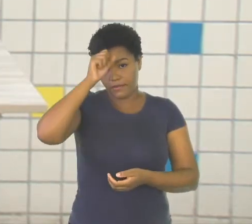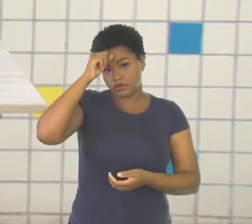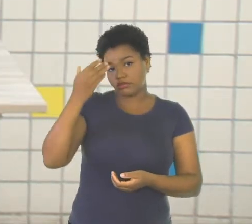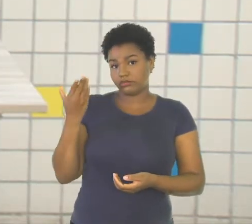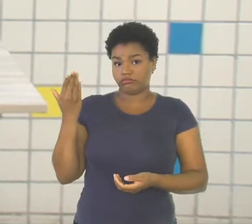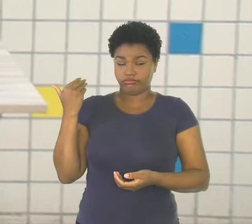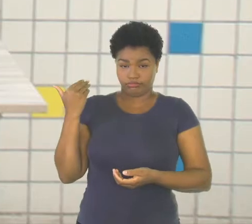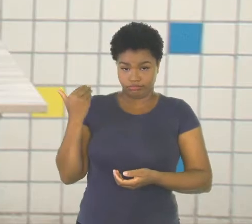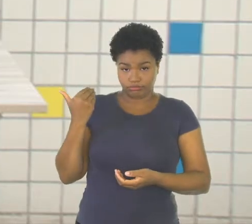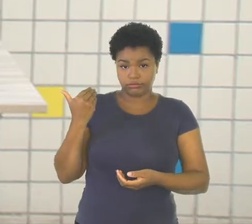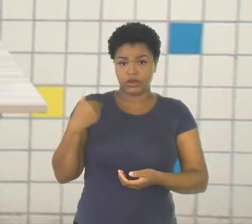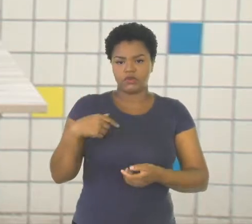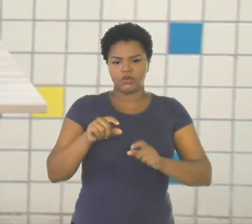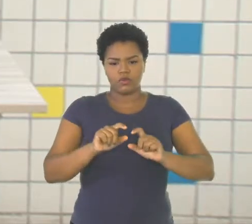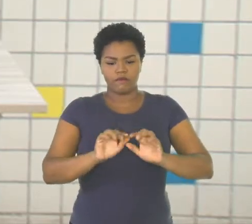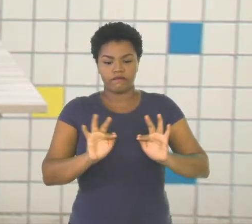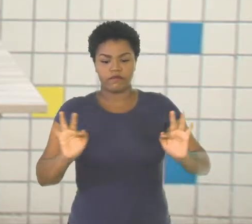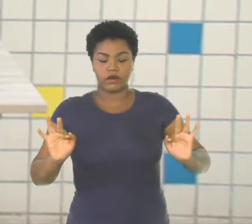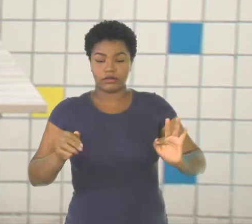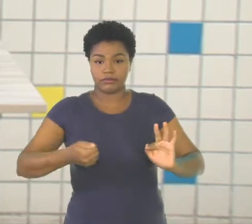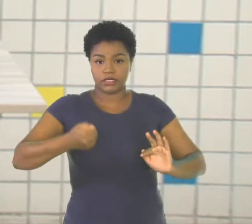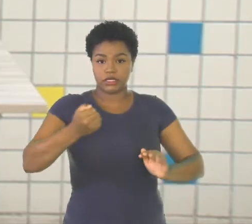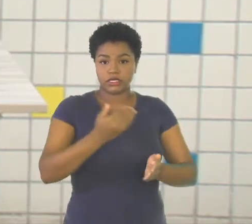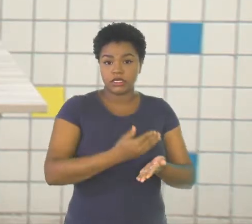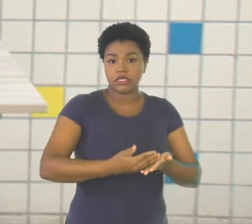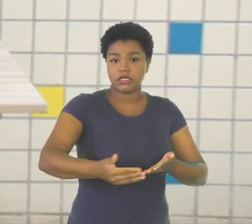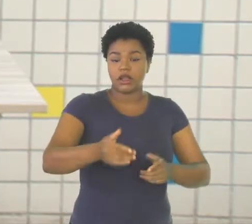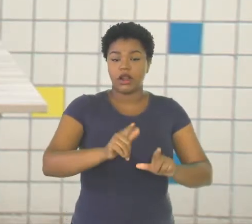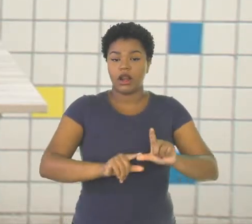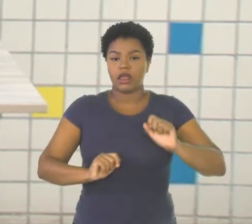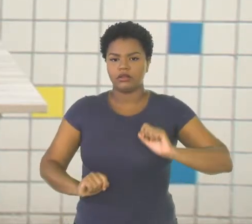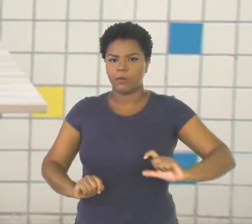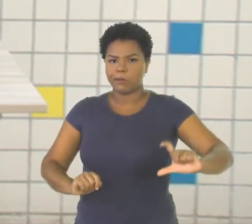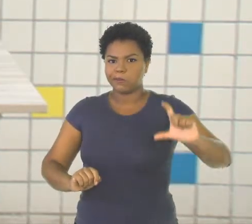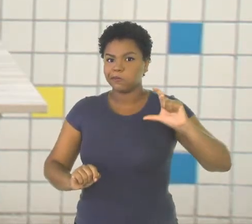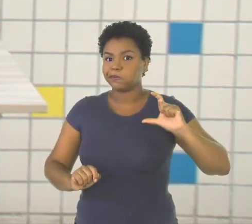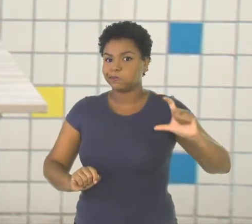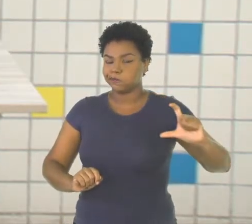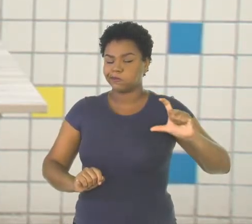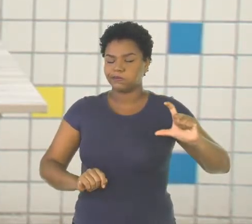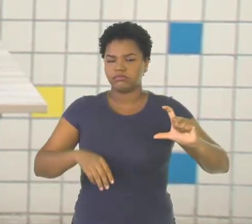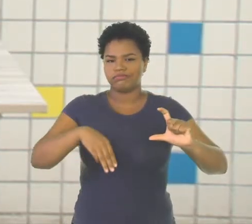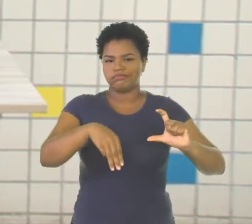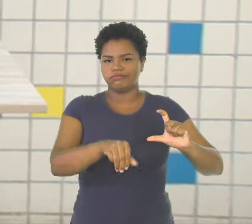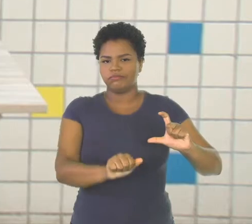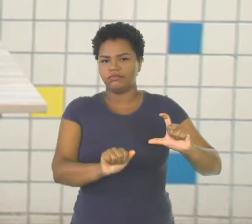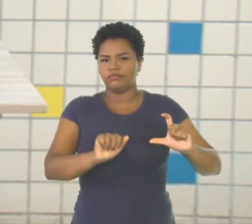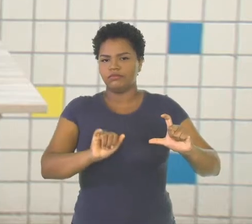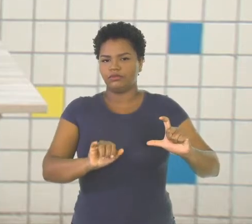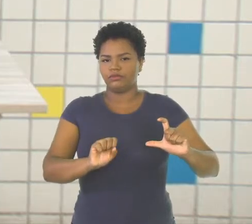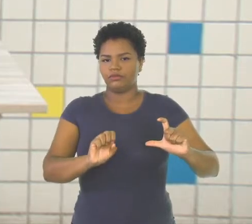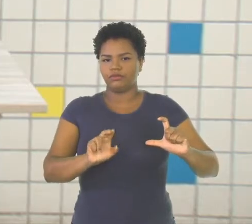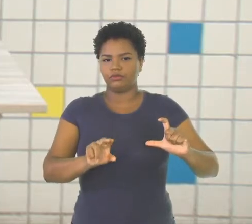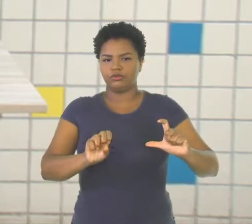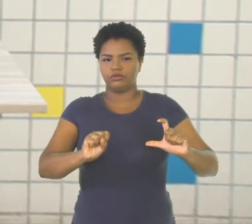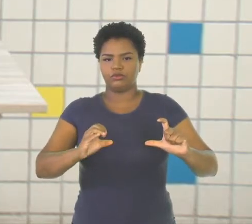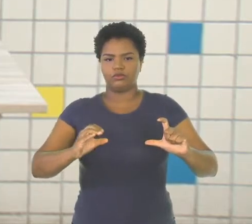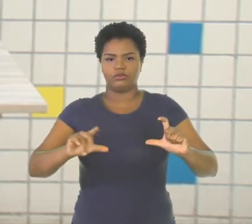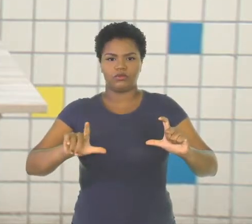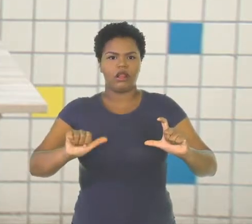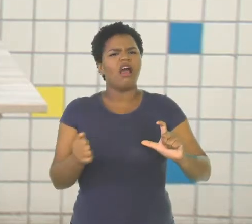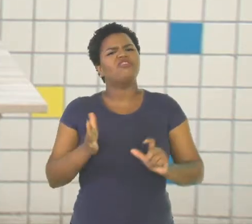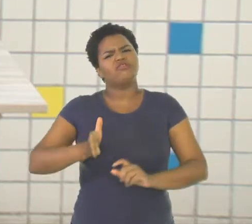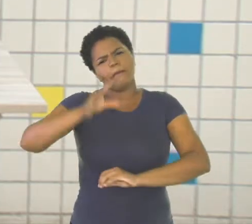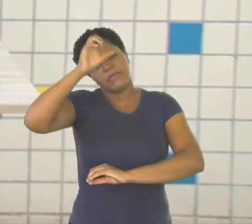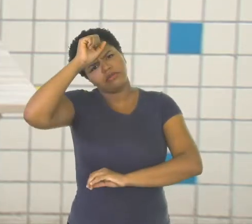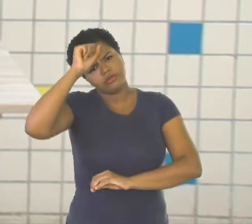passada que uma frase deve ser iniciada com letra inicial maiúscula. Isso eu já aprendi,